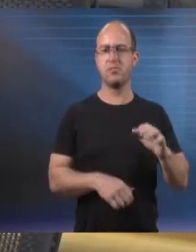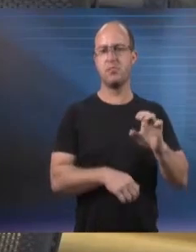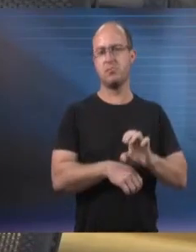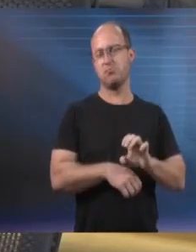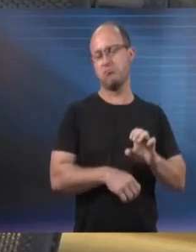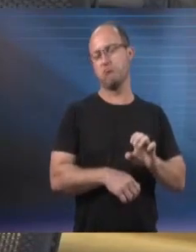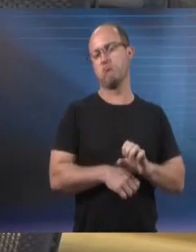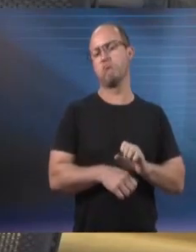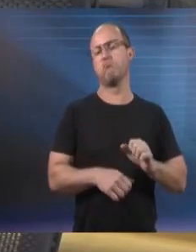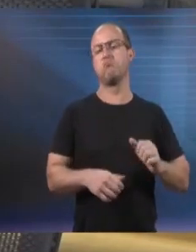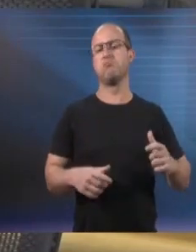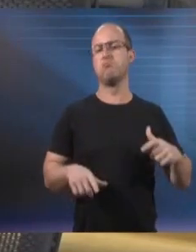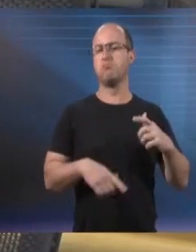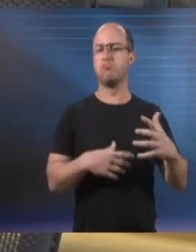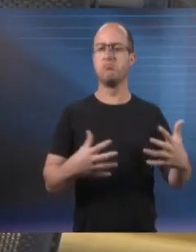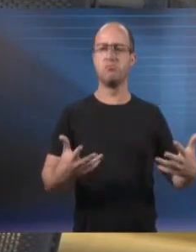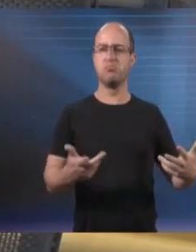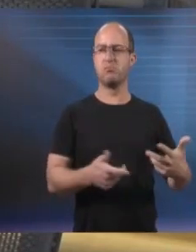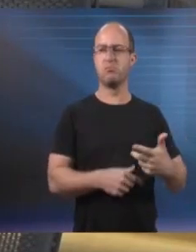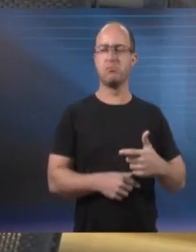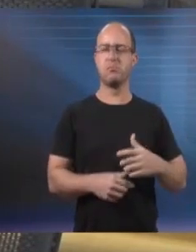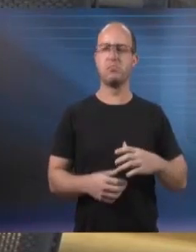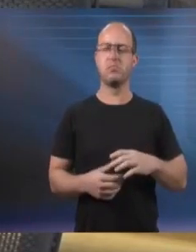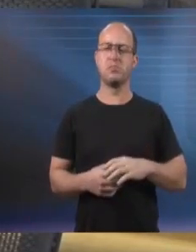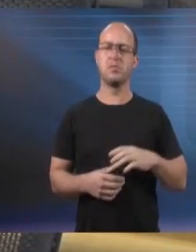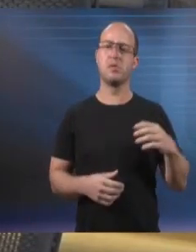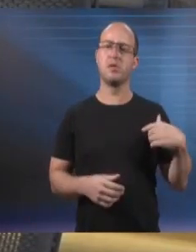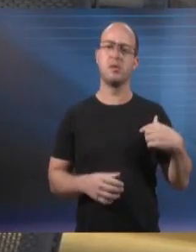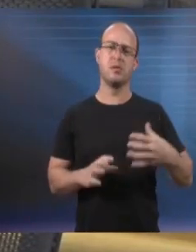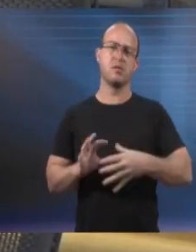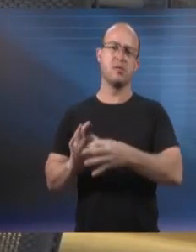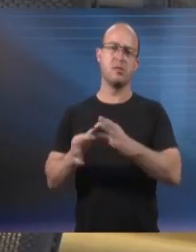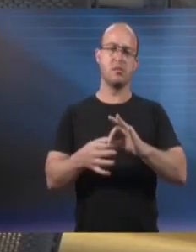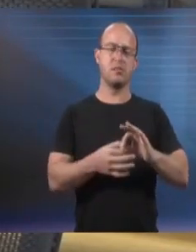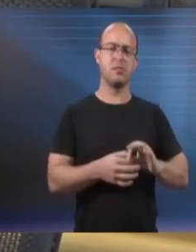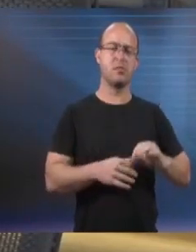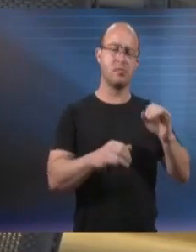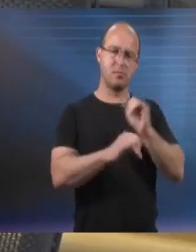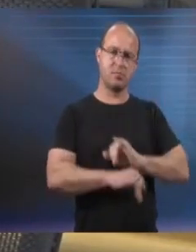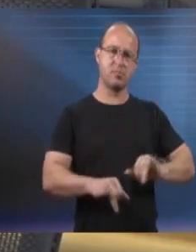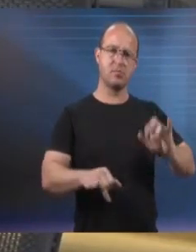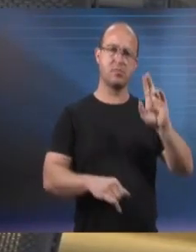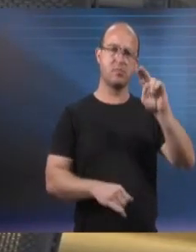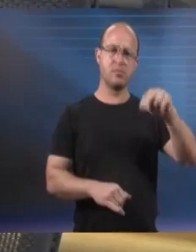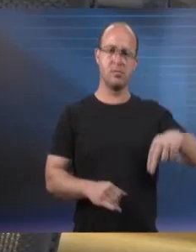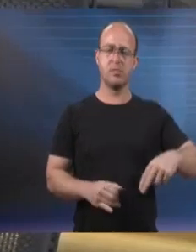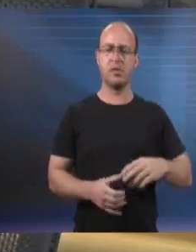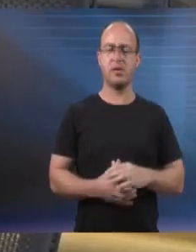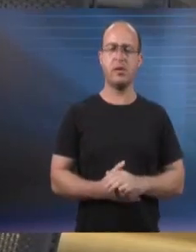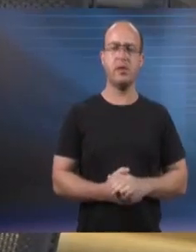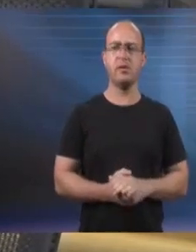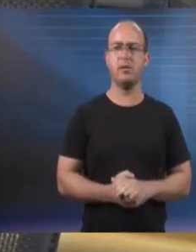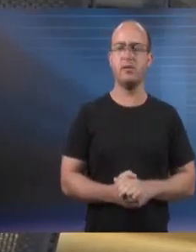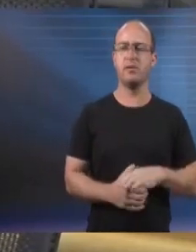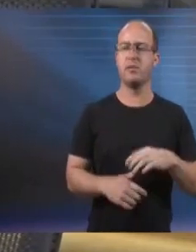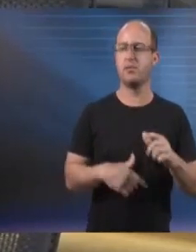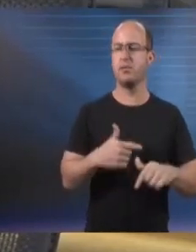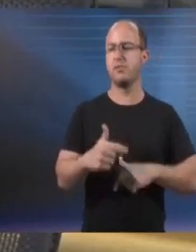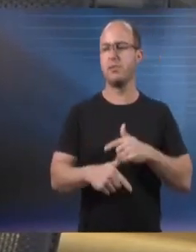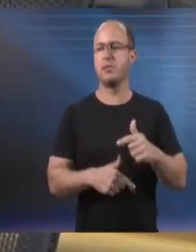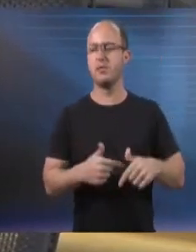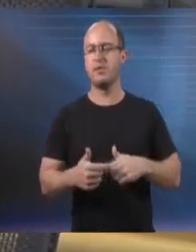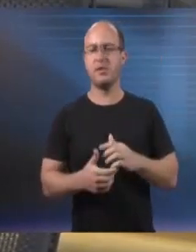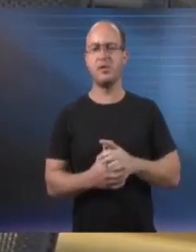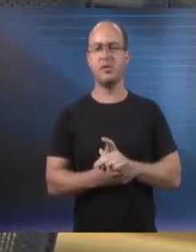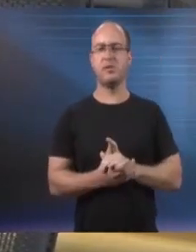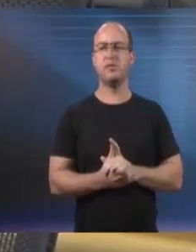trabalho excelente agora nas Olimpíadas, deputado Francisco, divulgando o RN, fazendo justamente esse trabalho de